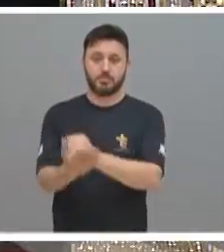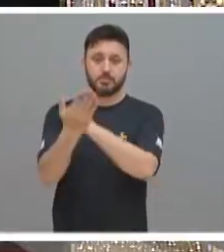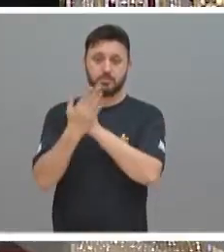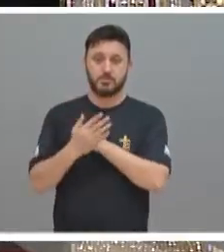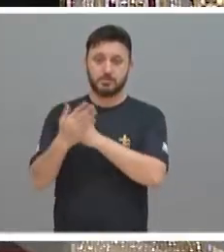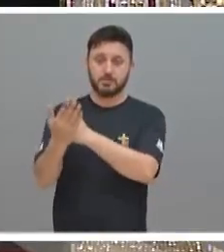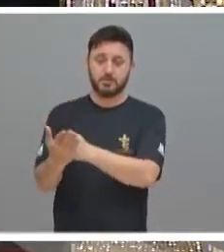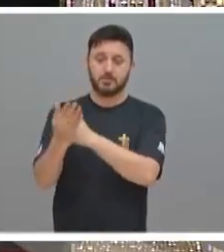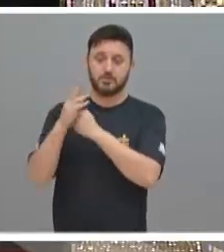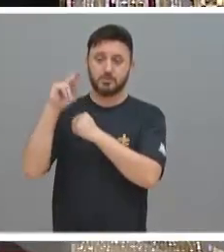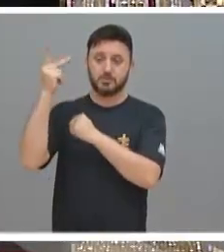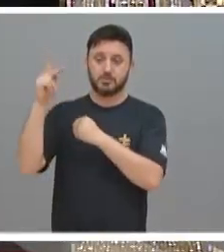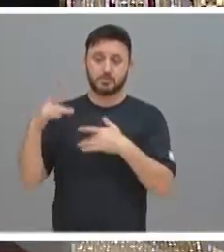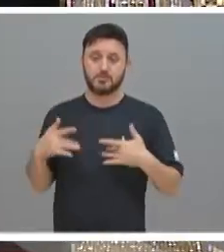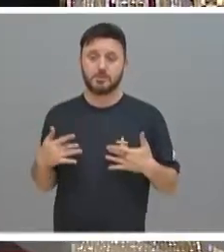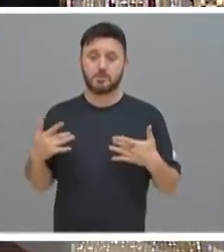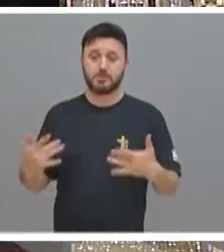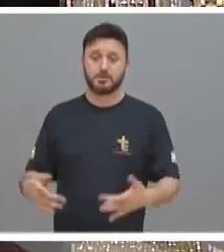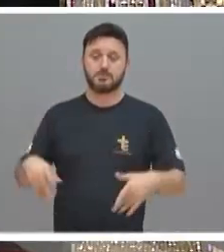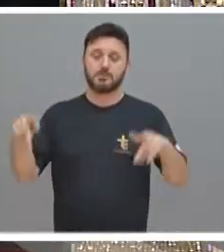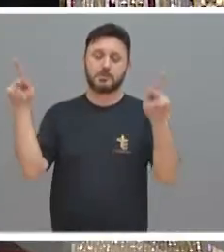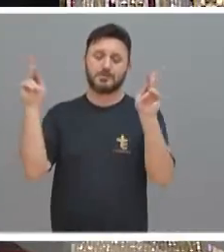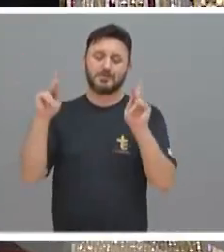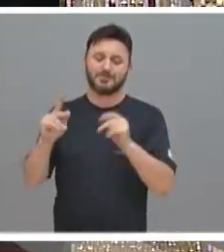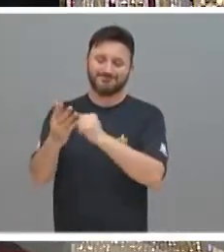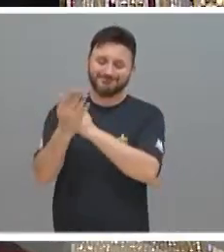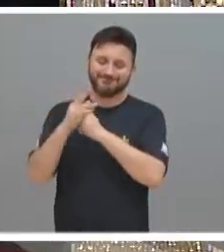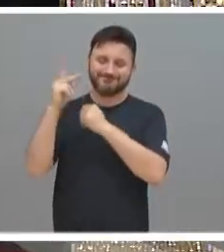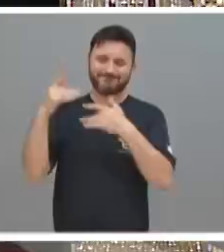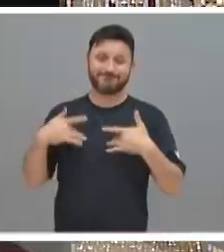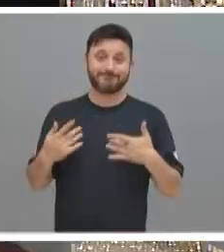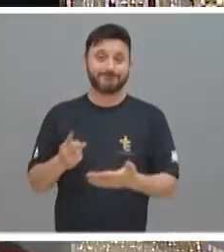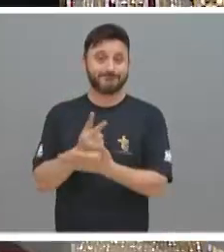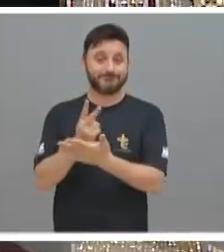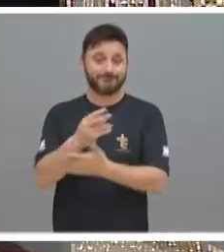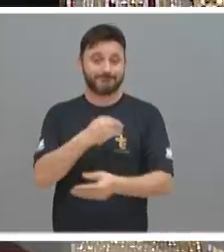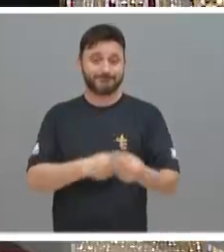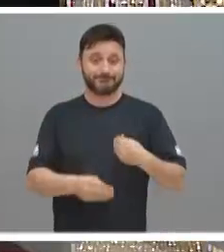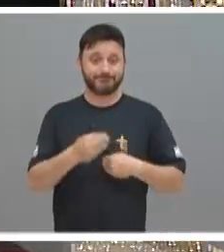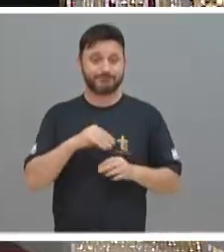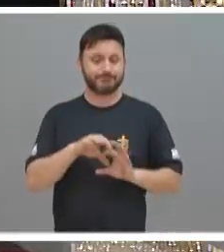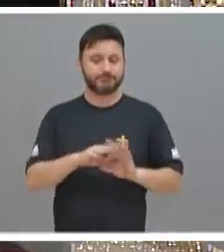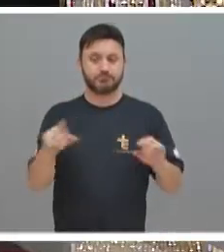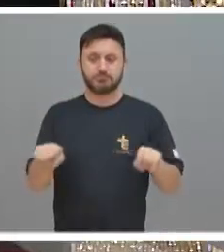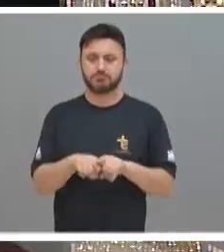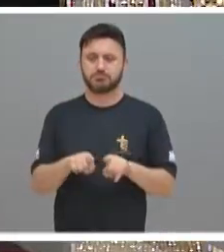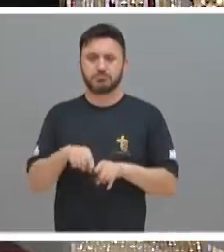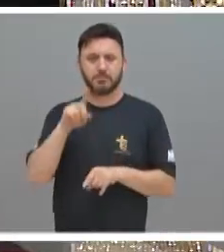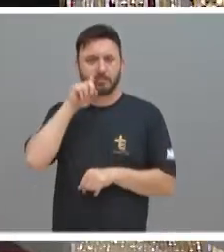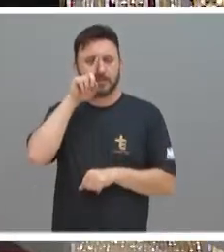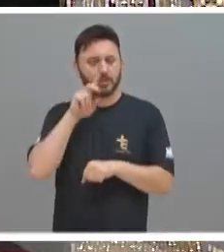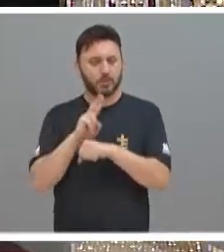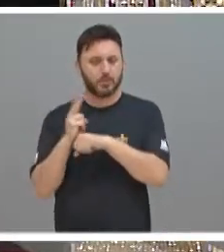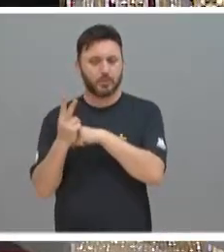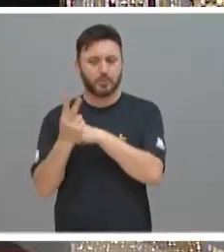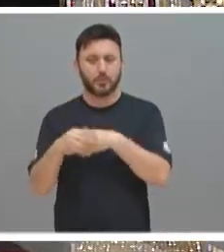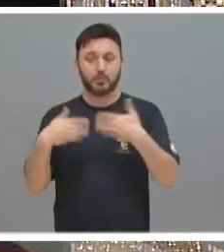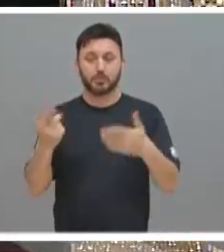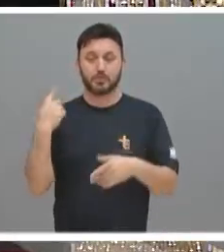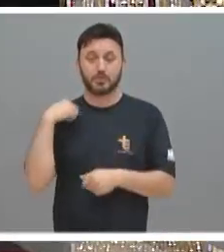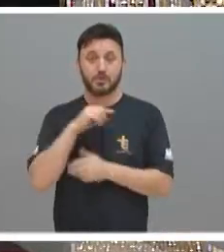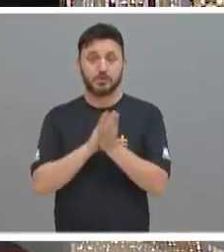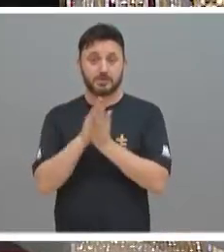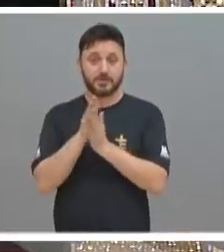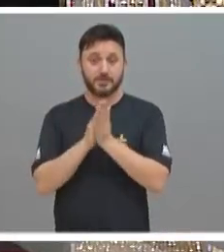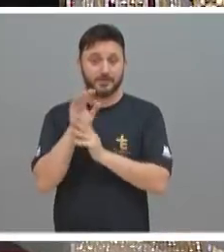hoje a vossa paz. Ajudados pela vossa misericórdia, sejamos sempre livres do pecado, protegidos de todos os perigos,